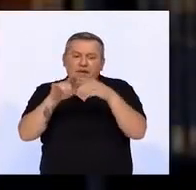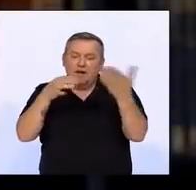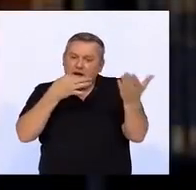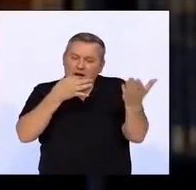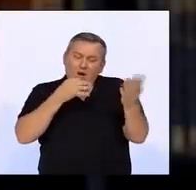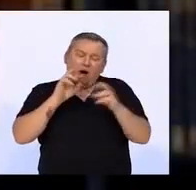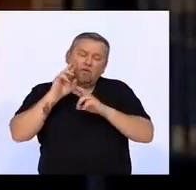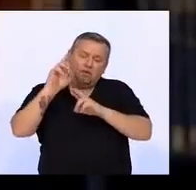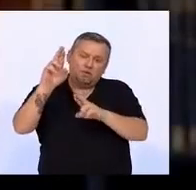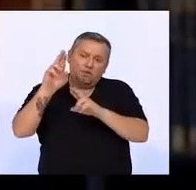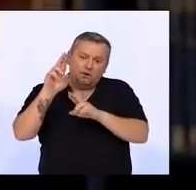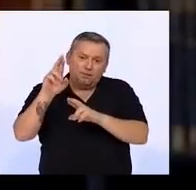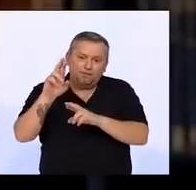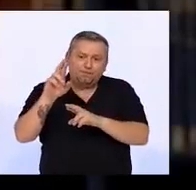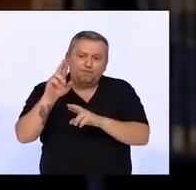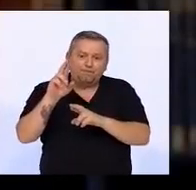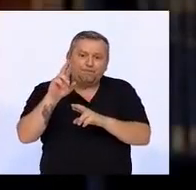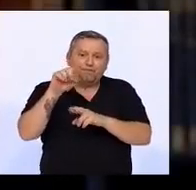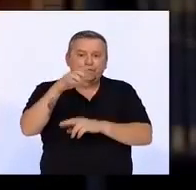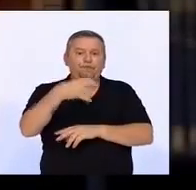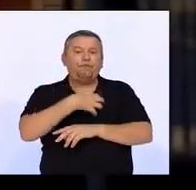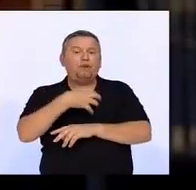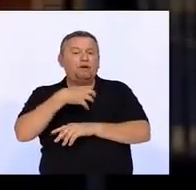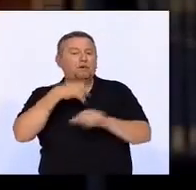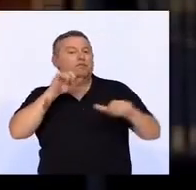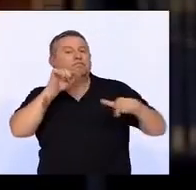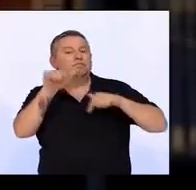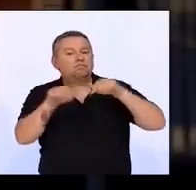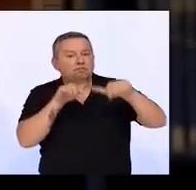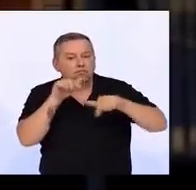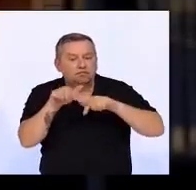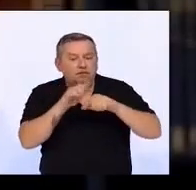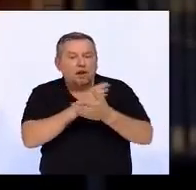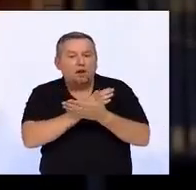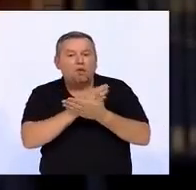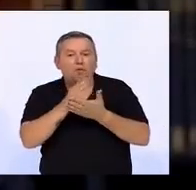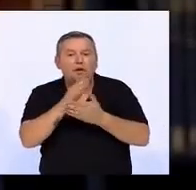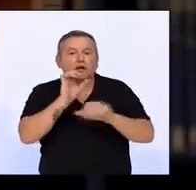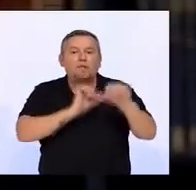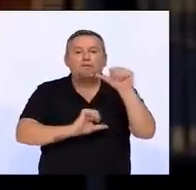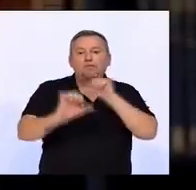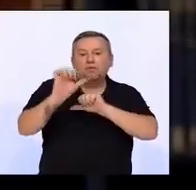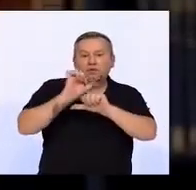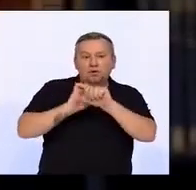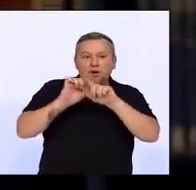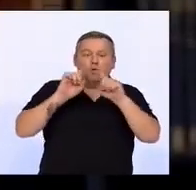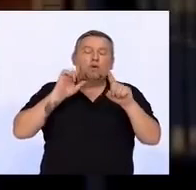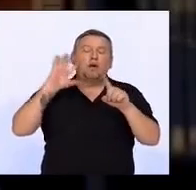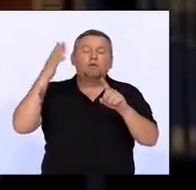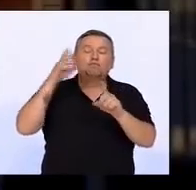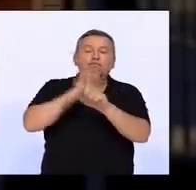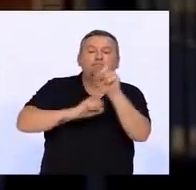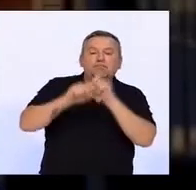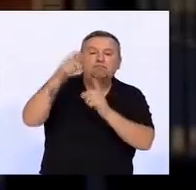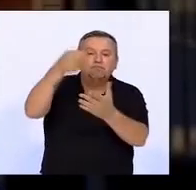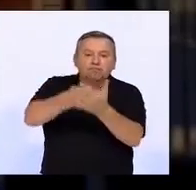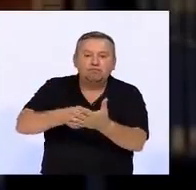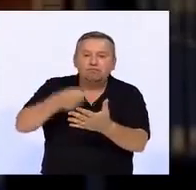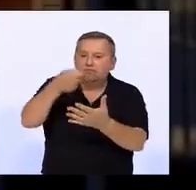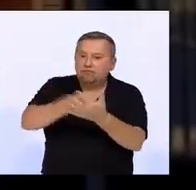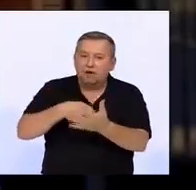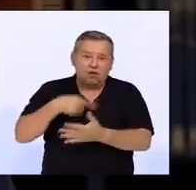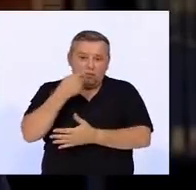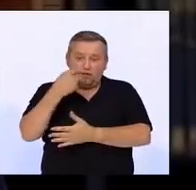eu espero que esta forma de agir, ela comece a mudar em cima da pressão da sociedade. Isso não estou falando